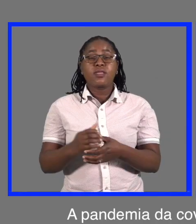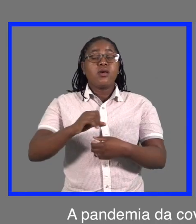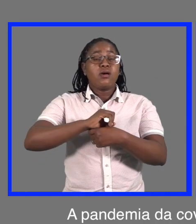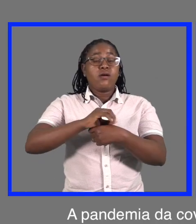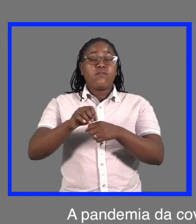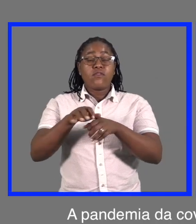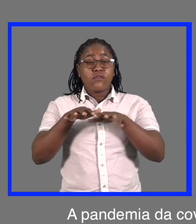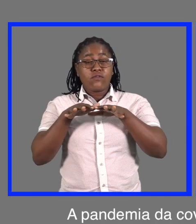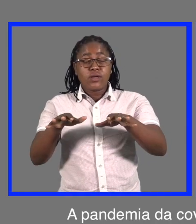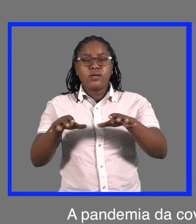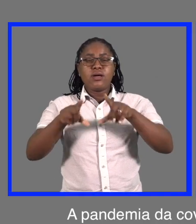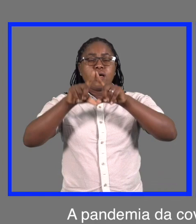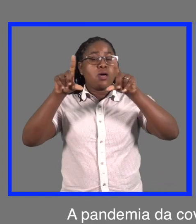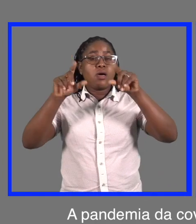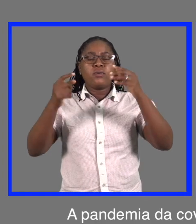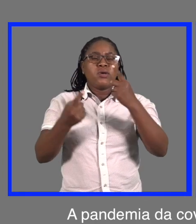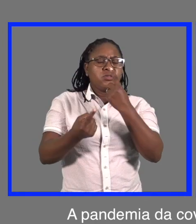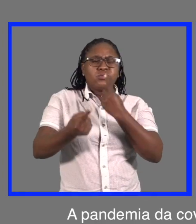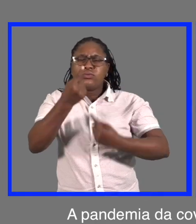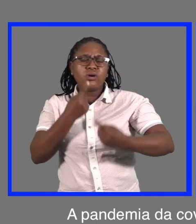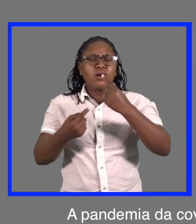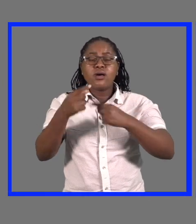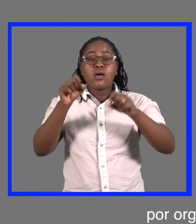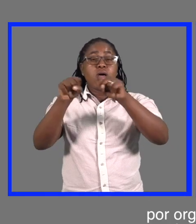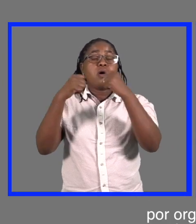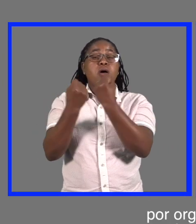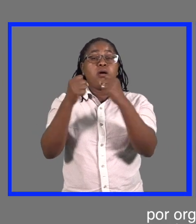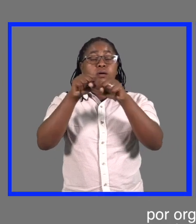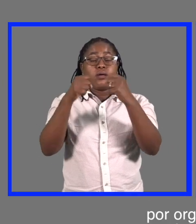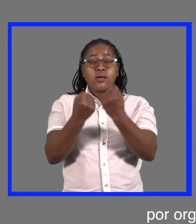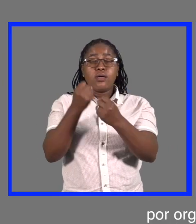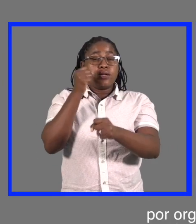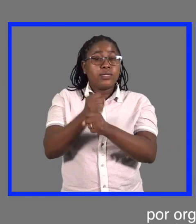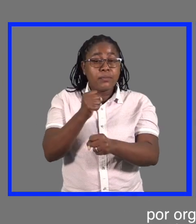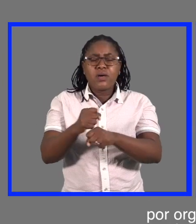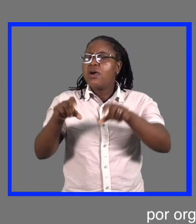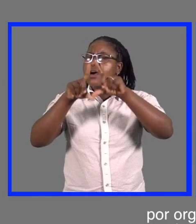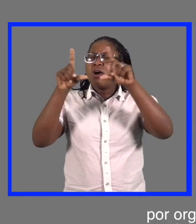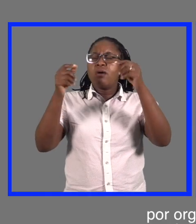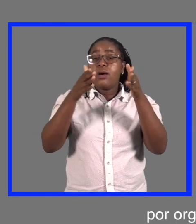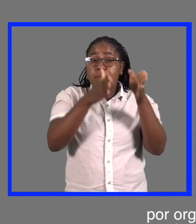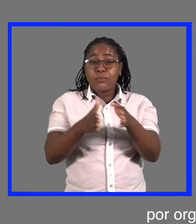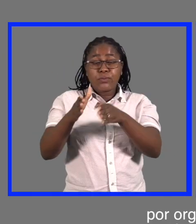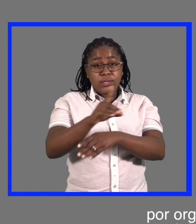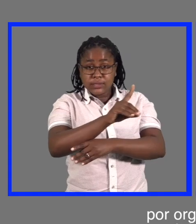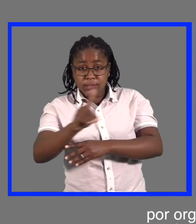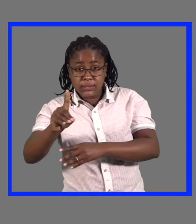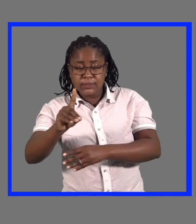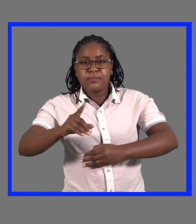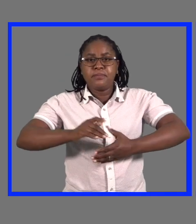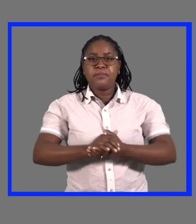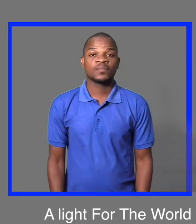da Covid-19 é um dos assuntos abordados por organizações que trabalham em prol das pessoas com